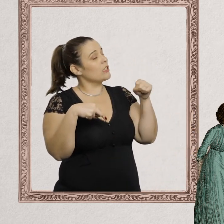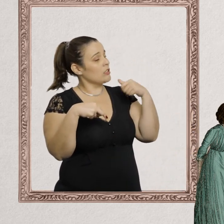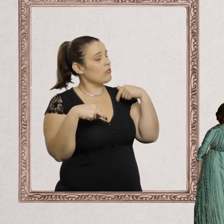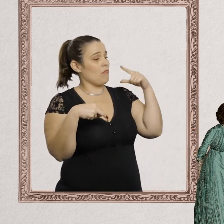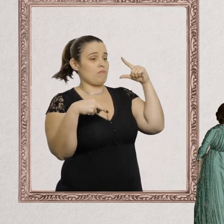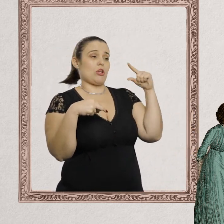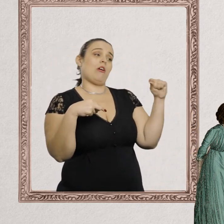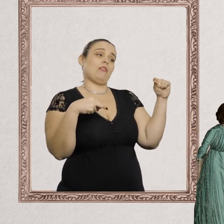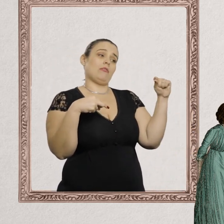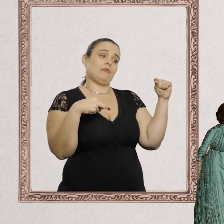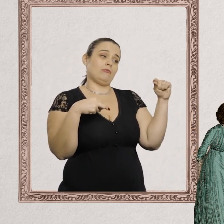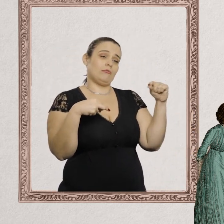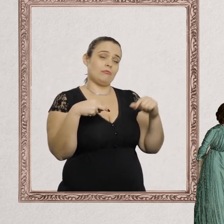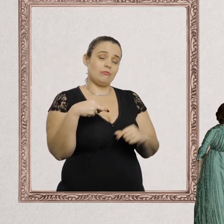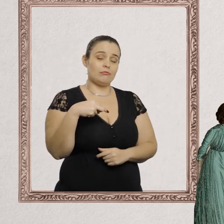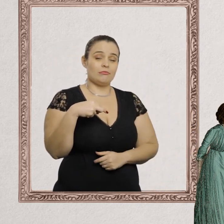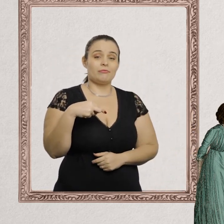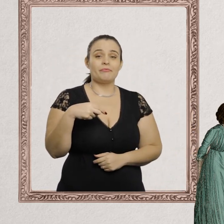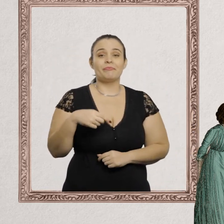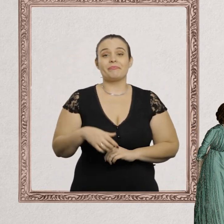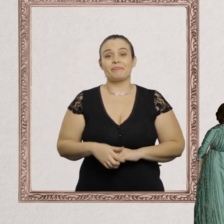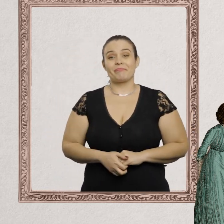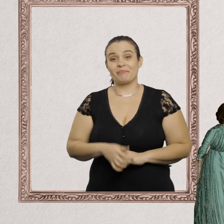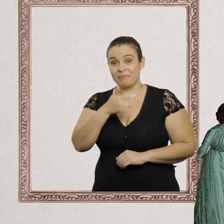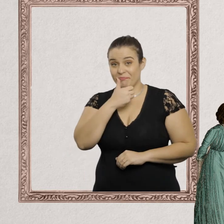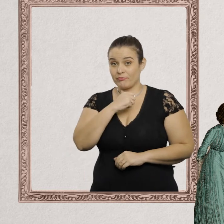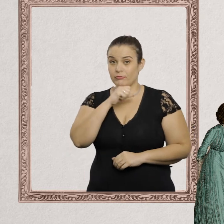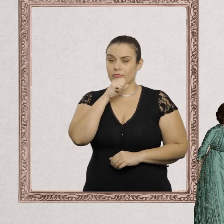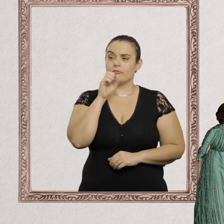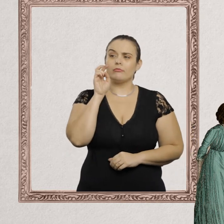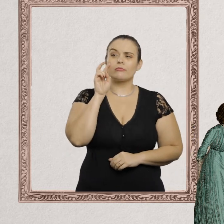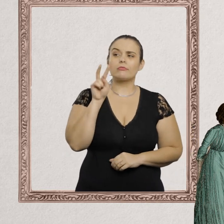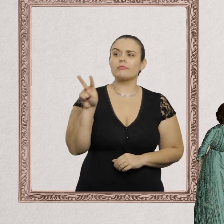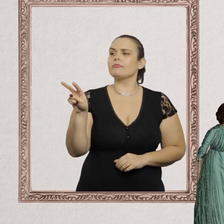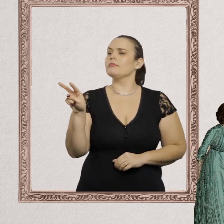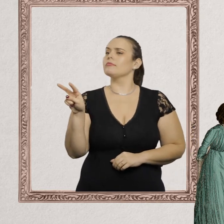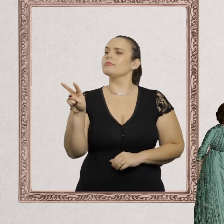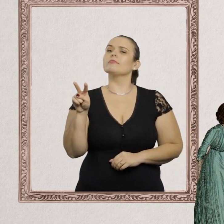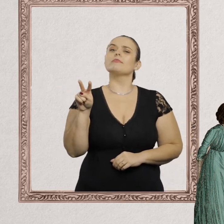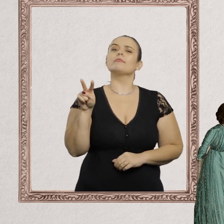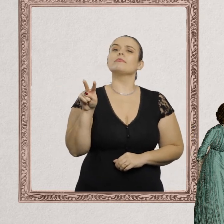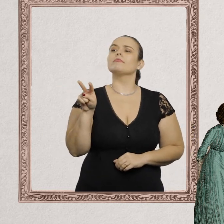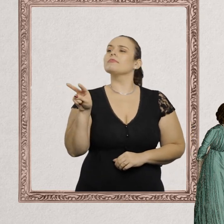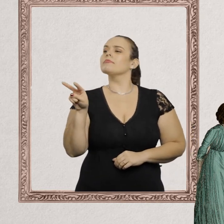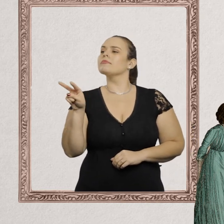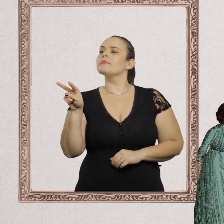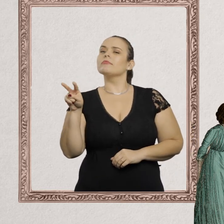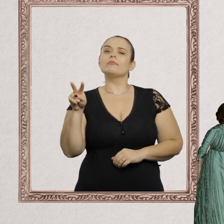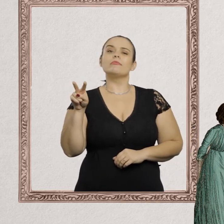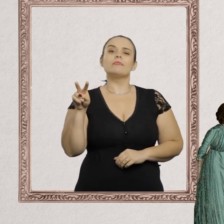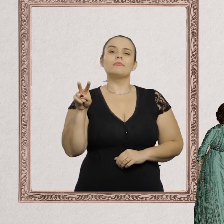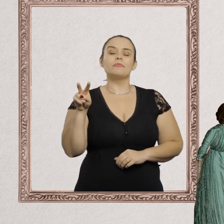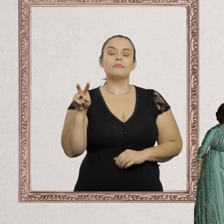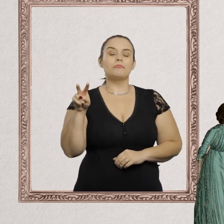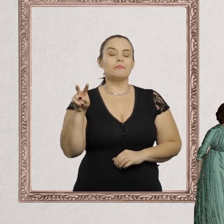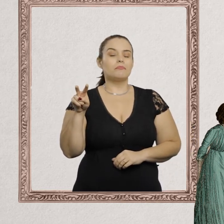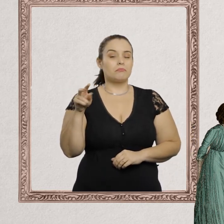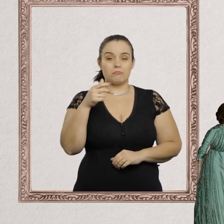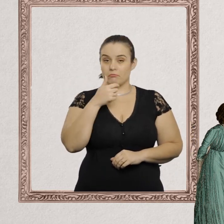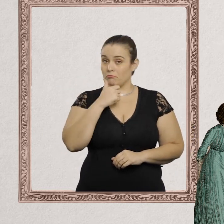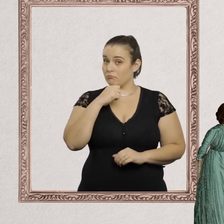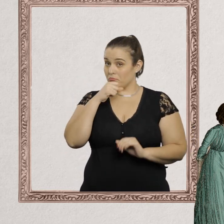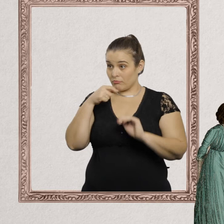respondeu: Sim, eu vou. A Sra. Darling estava observando tudo. A mãe